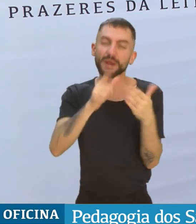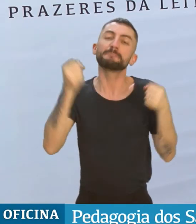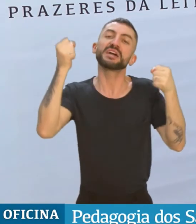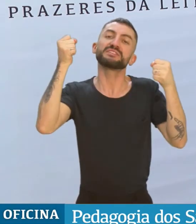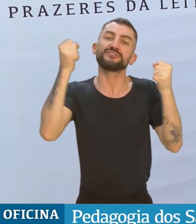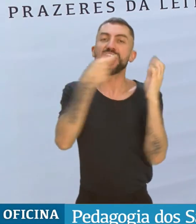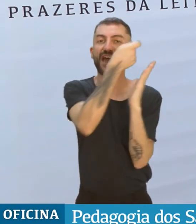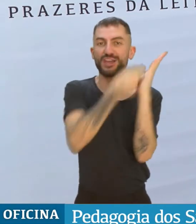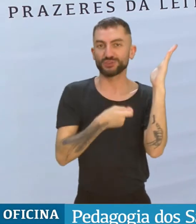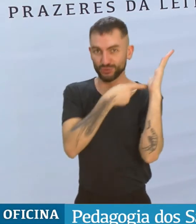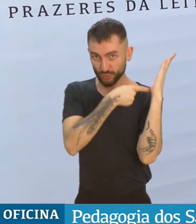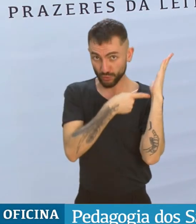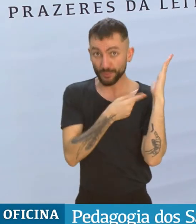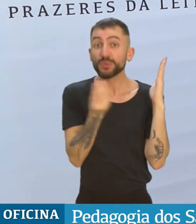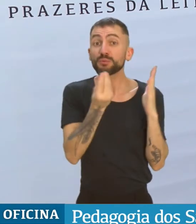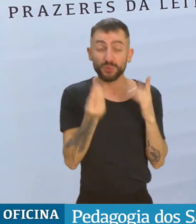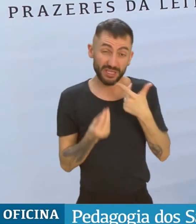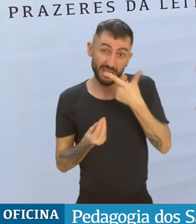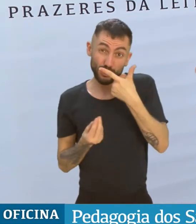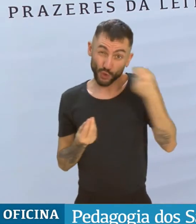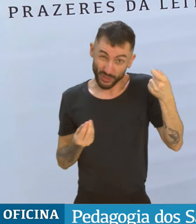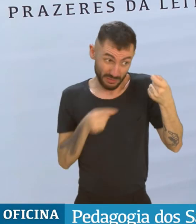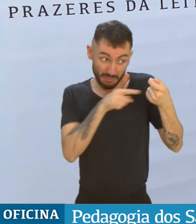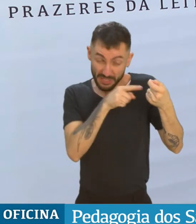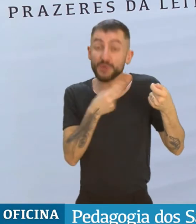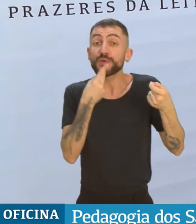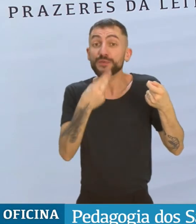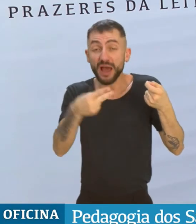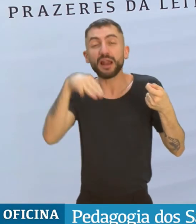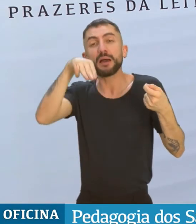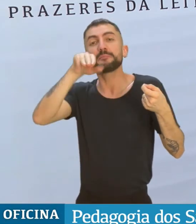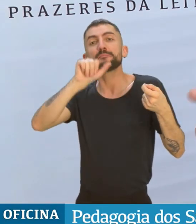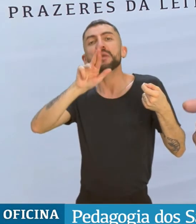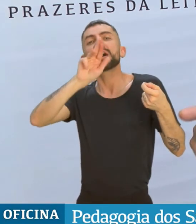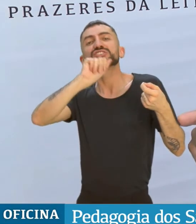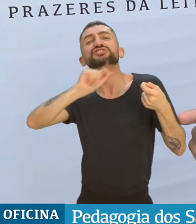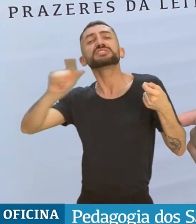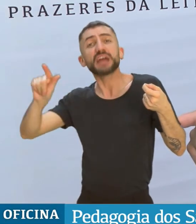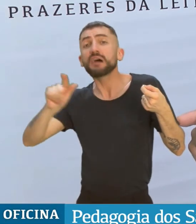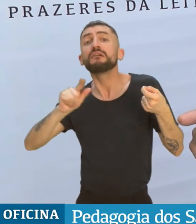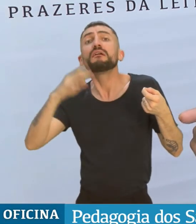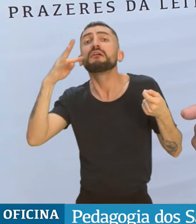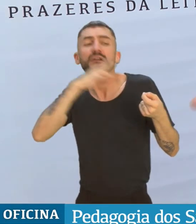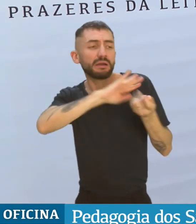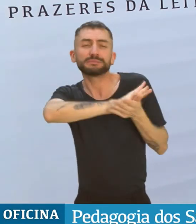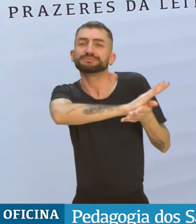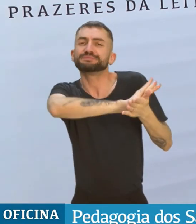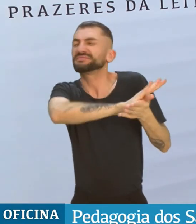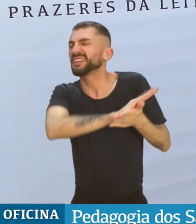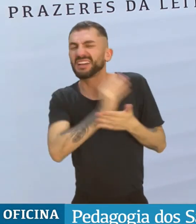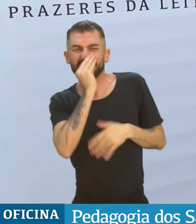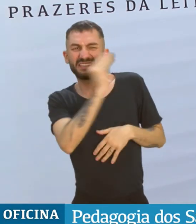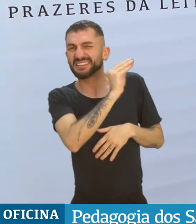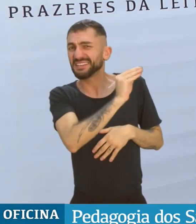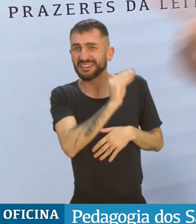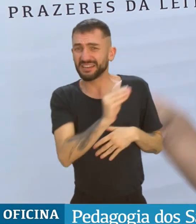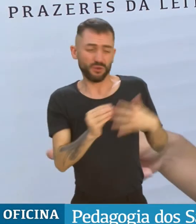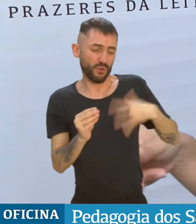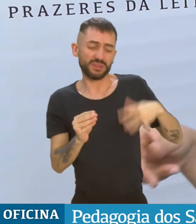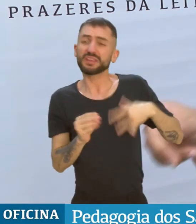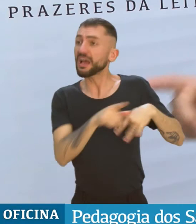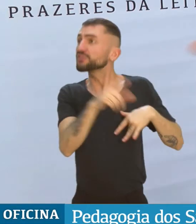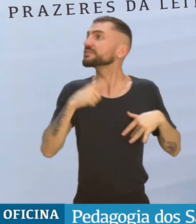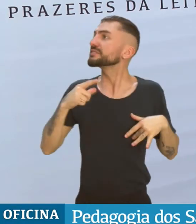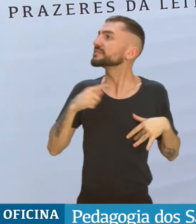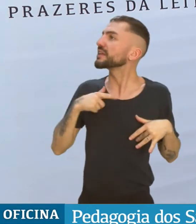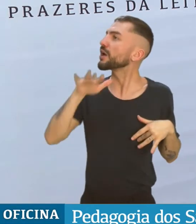também, chamar ali nos anos 2000 de autor marginal, de uma certa maneira, era menosprezar esse autor. Era falar que era um autor